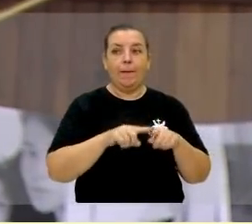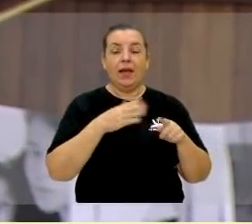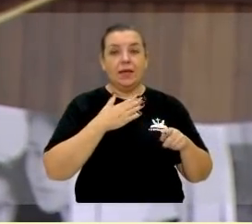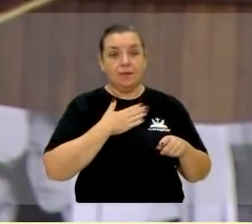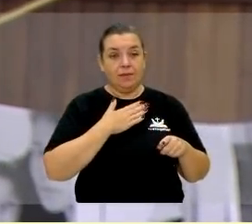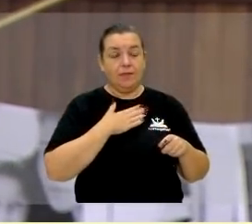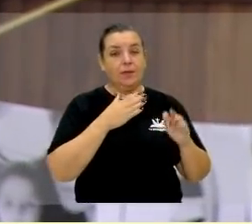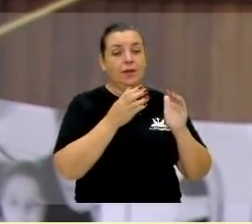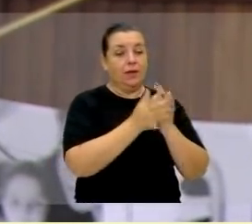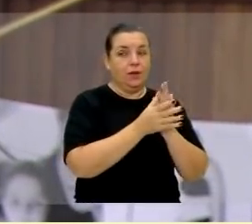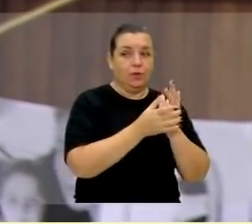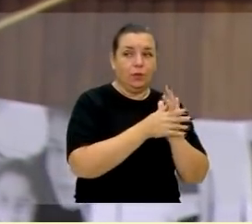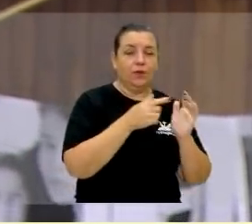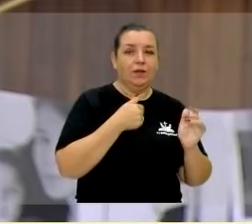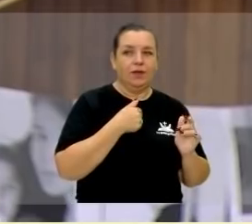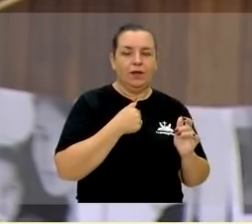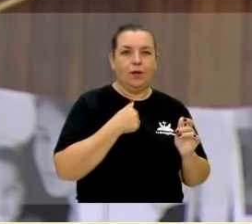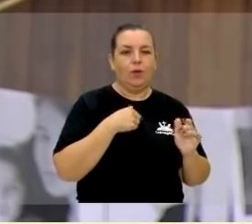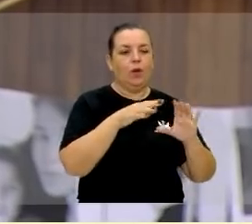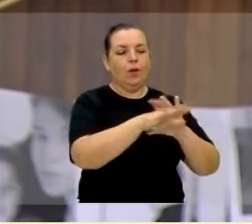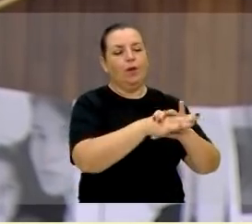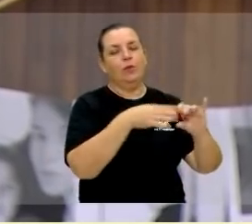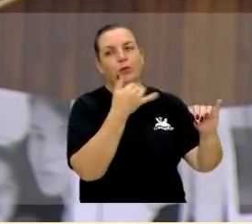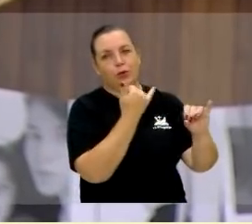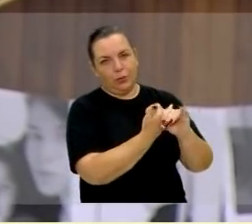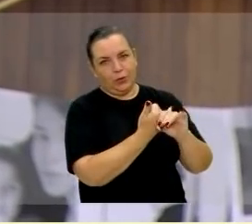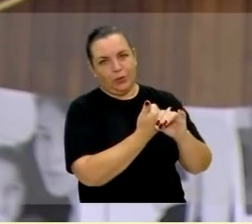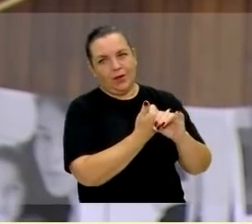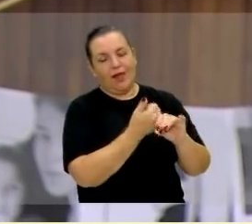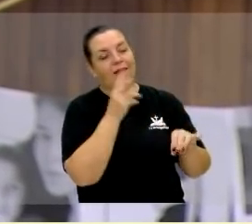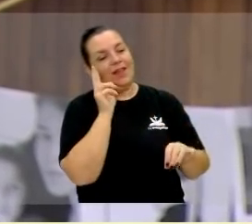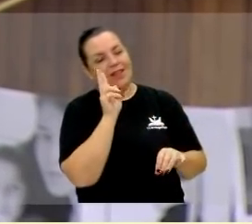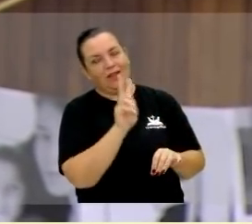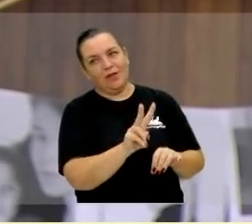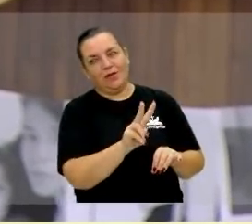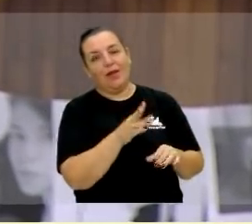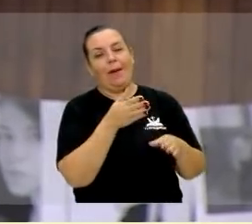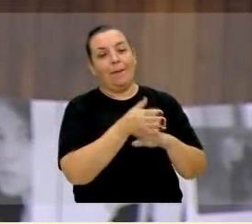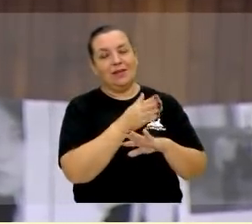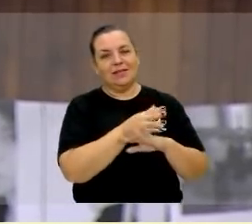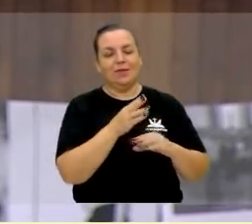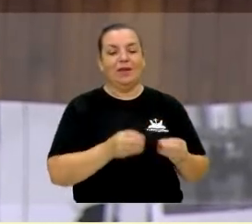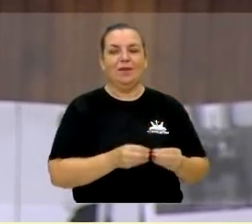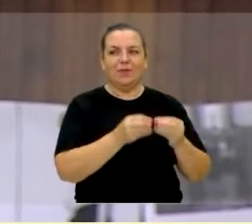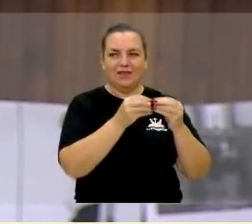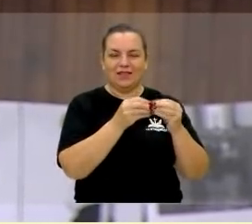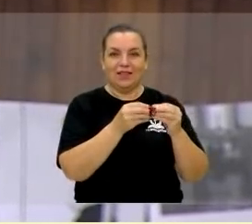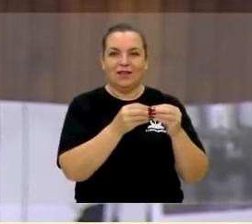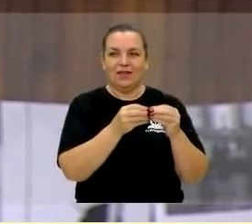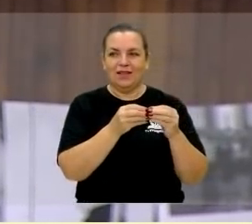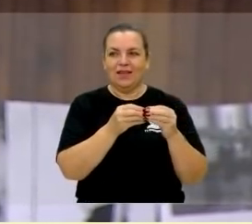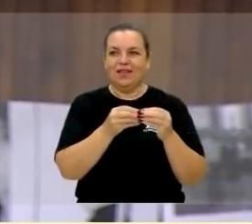noite colocamos no YouTube e aí a gente participa da missa,